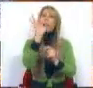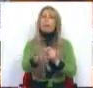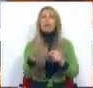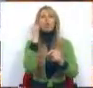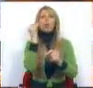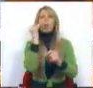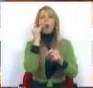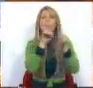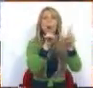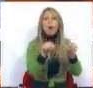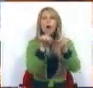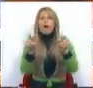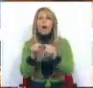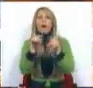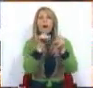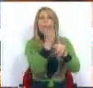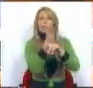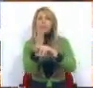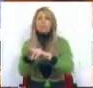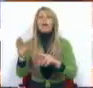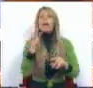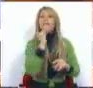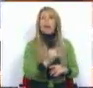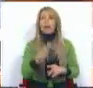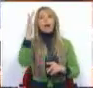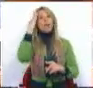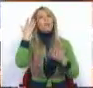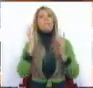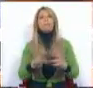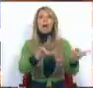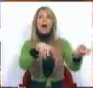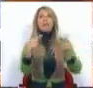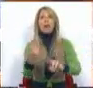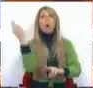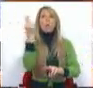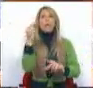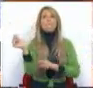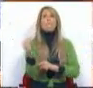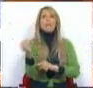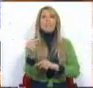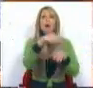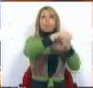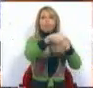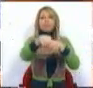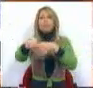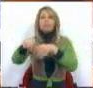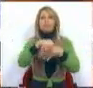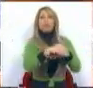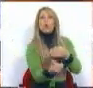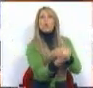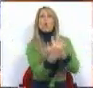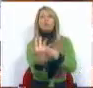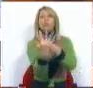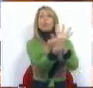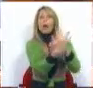A matéria de fracionamento da terra, o que consideramos é que deve ser alterada a unidade mínima de cultura. A unidade mínima de cultura